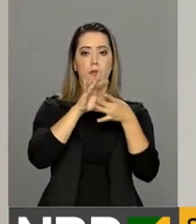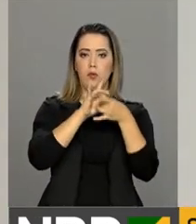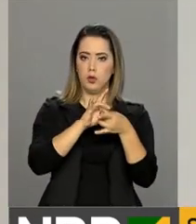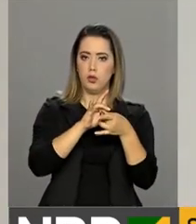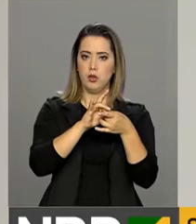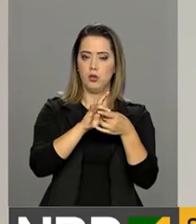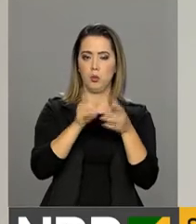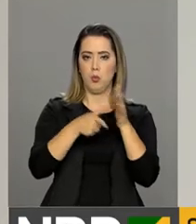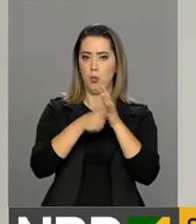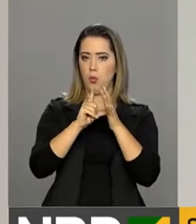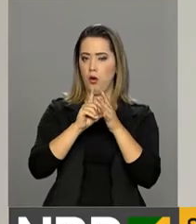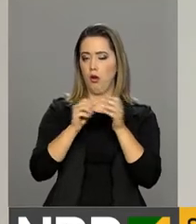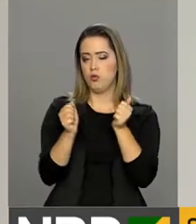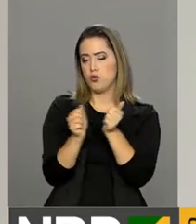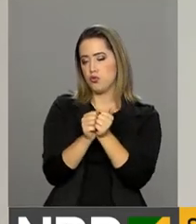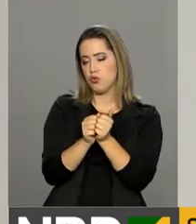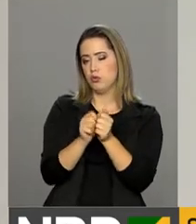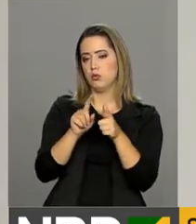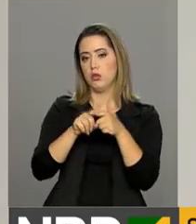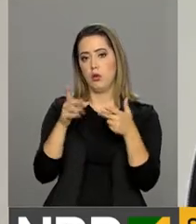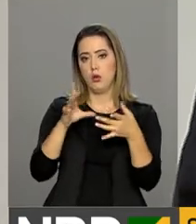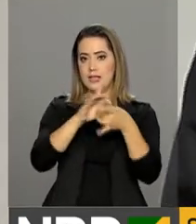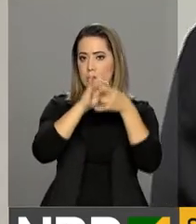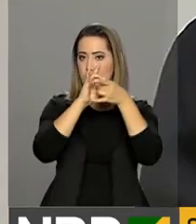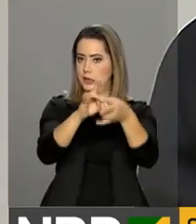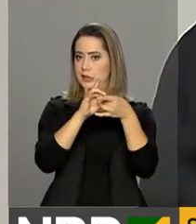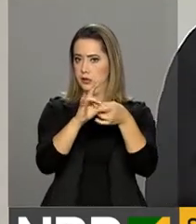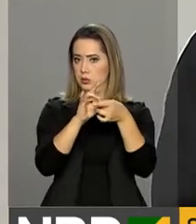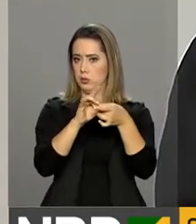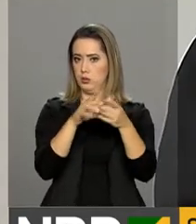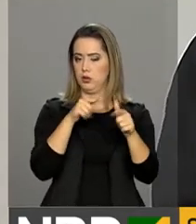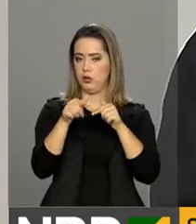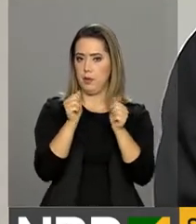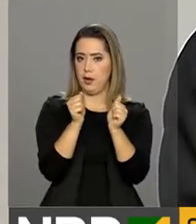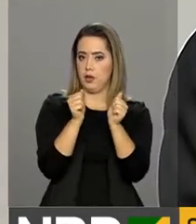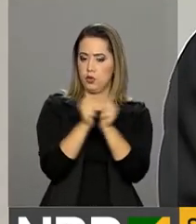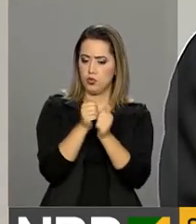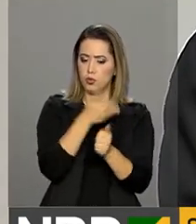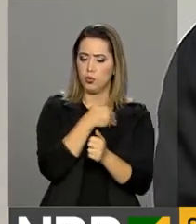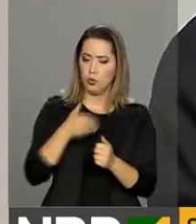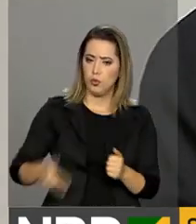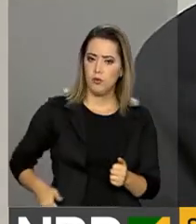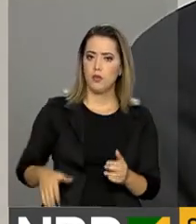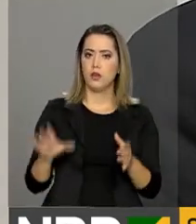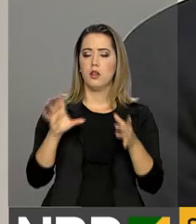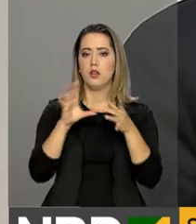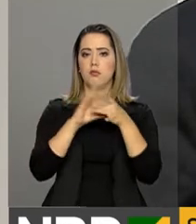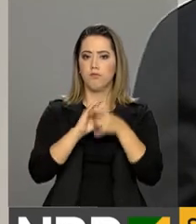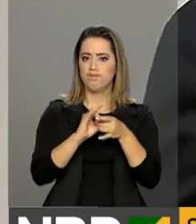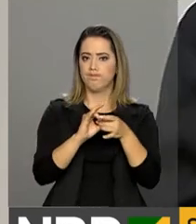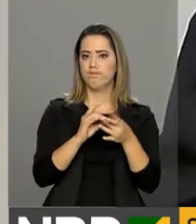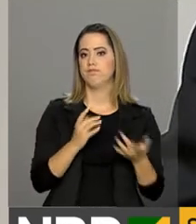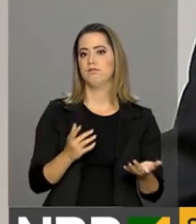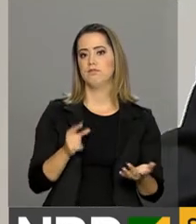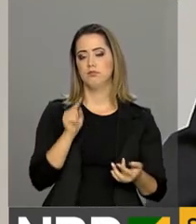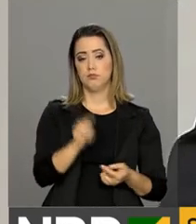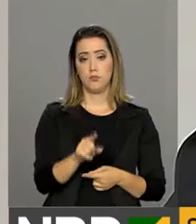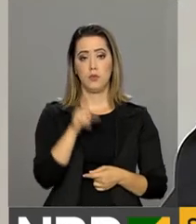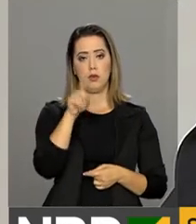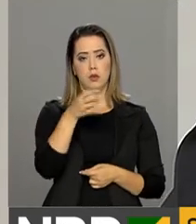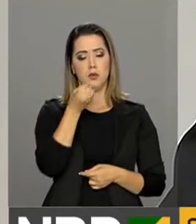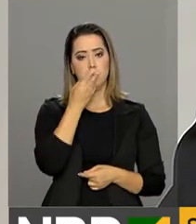ou seja trabalha junto para governar junto e se nós temos feito isso que tem dado bons